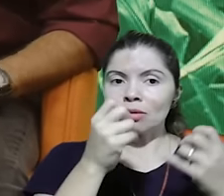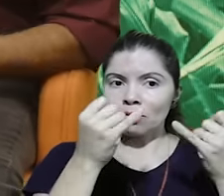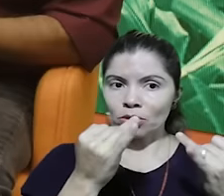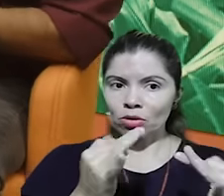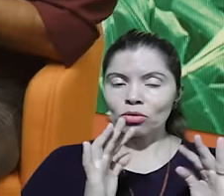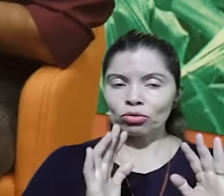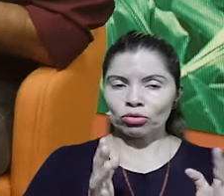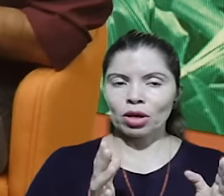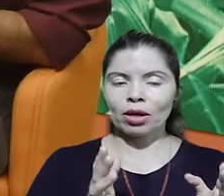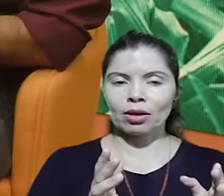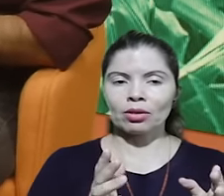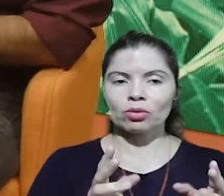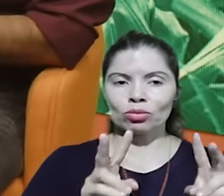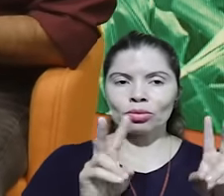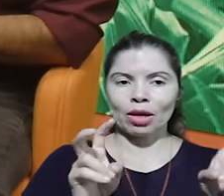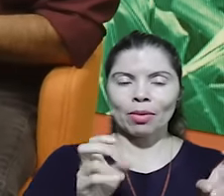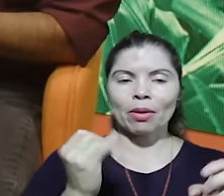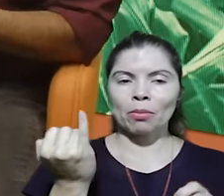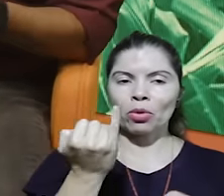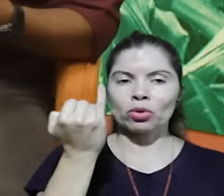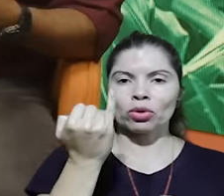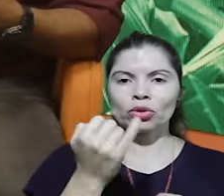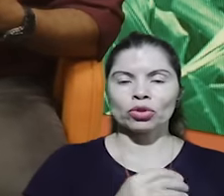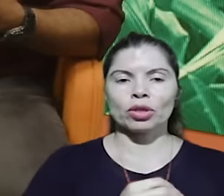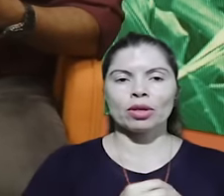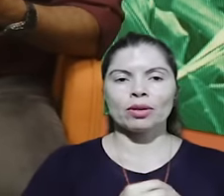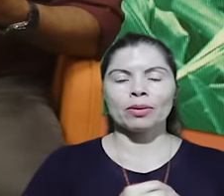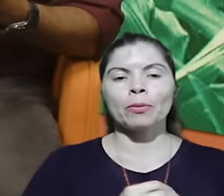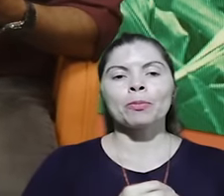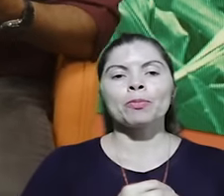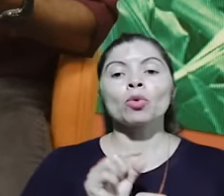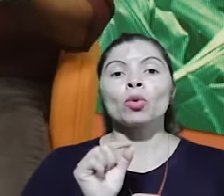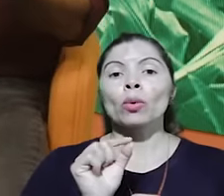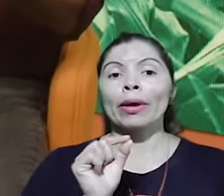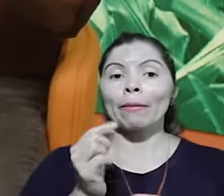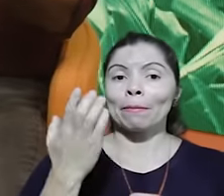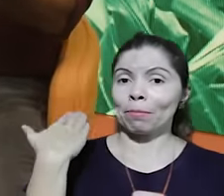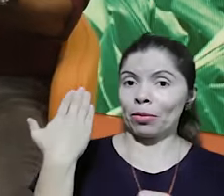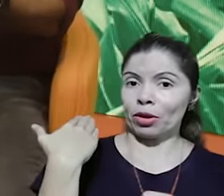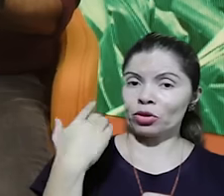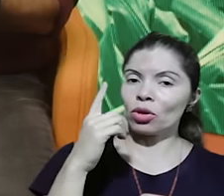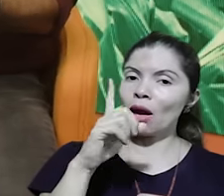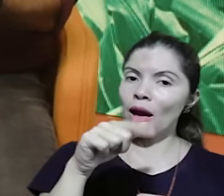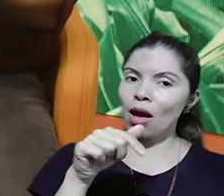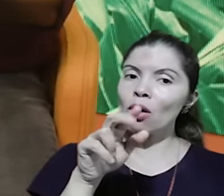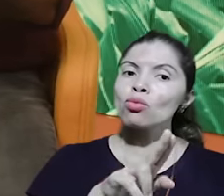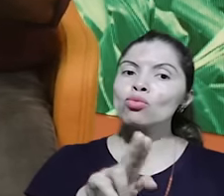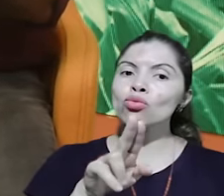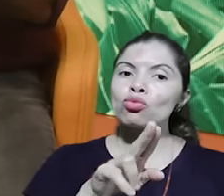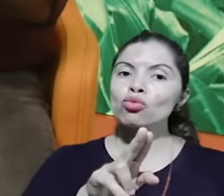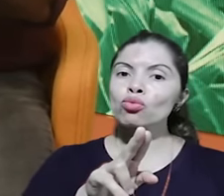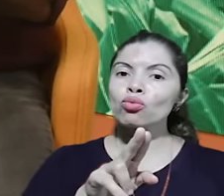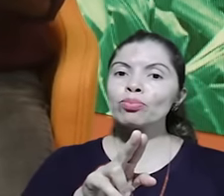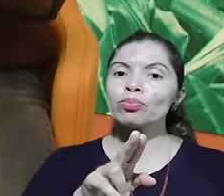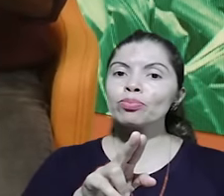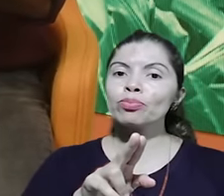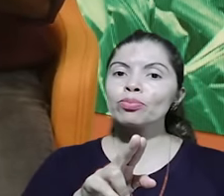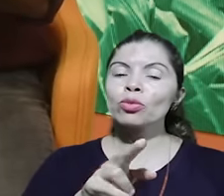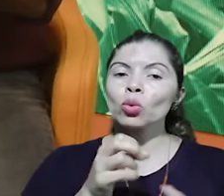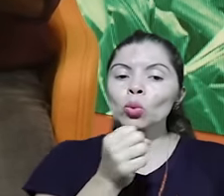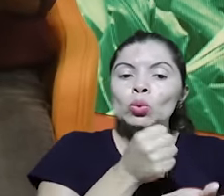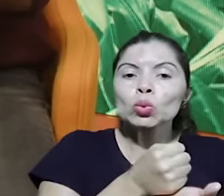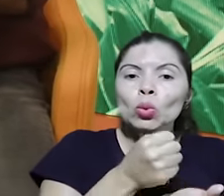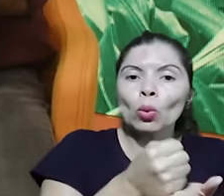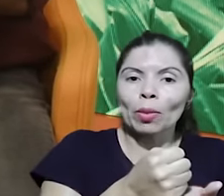Emerson trouxe pra gente foi muito importante em que sentido antigamente era feito o uso do eh documento